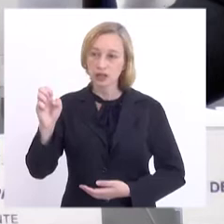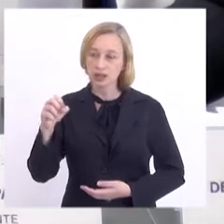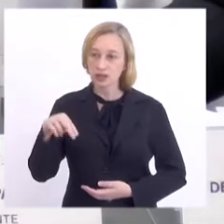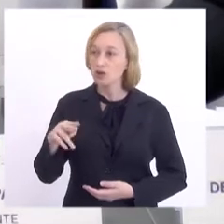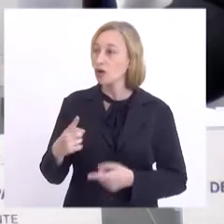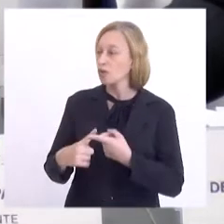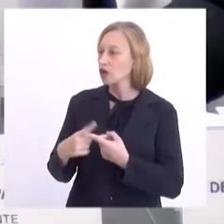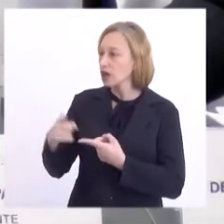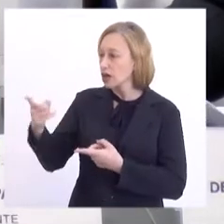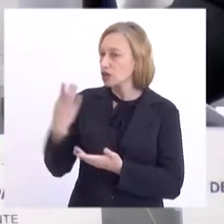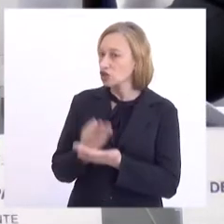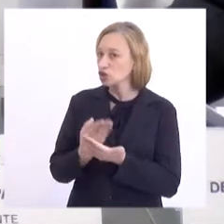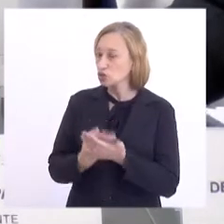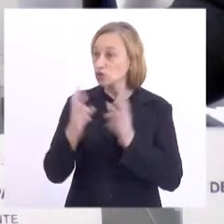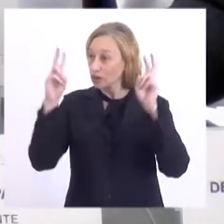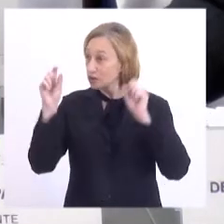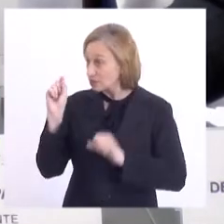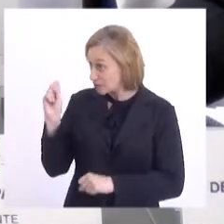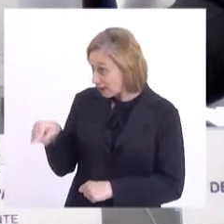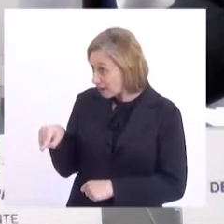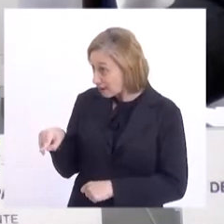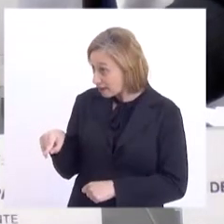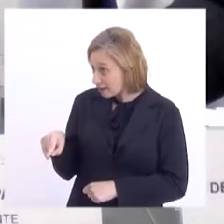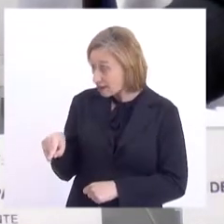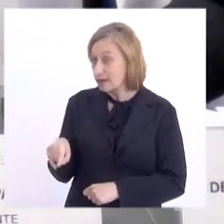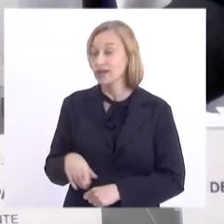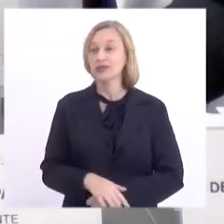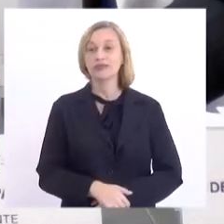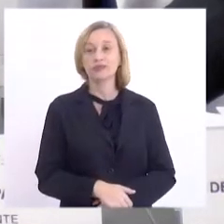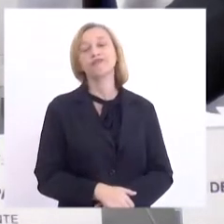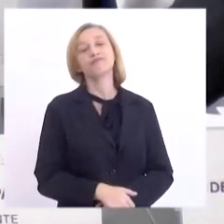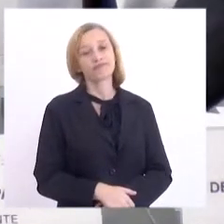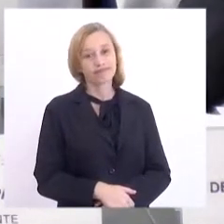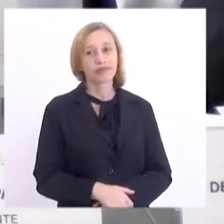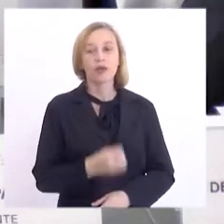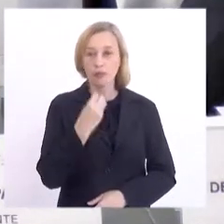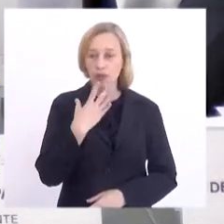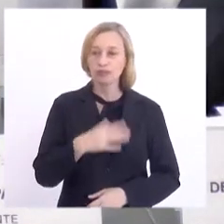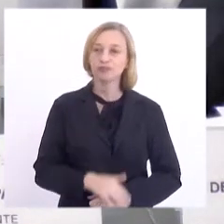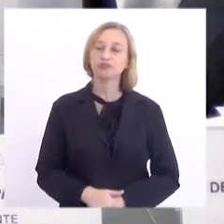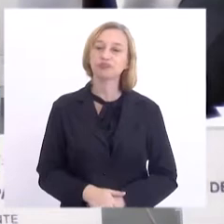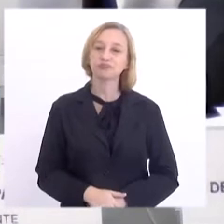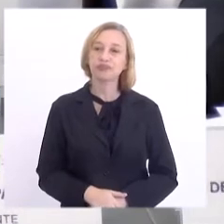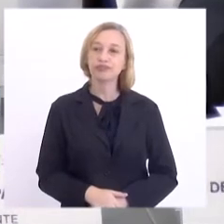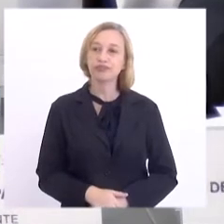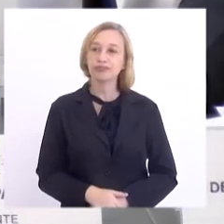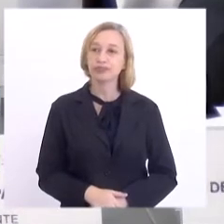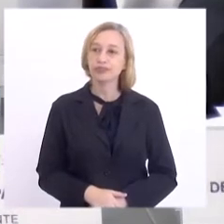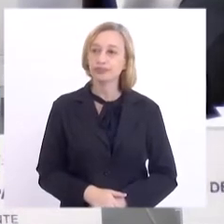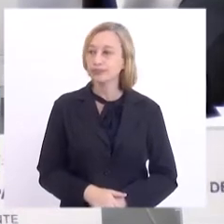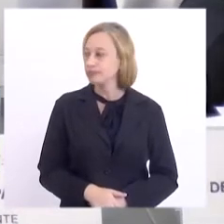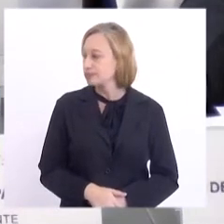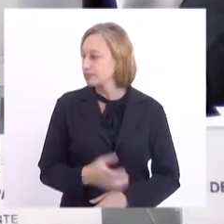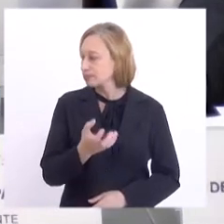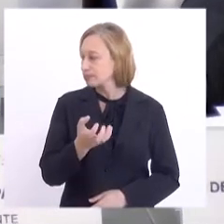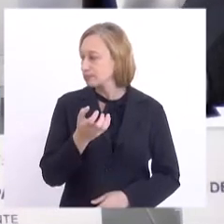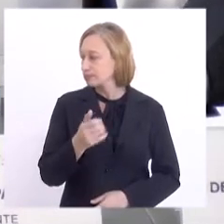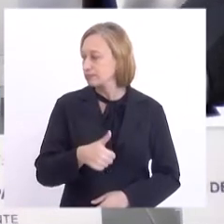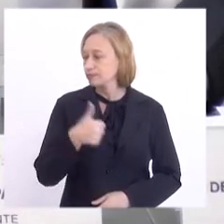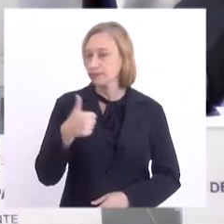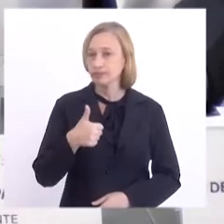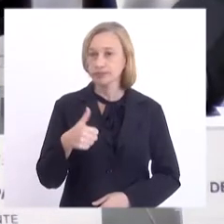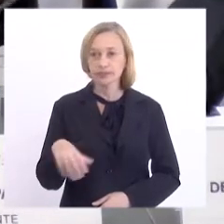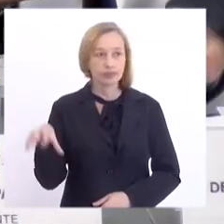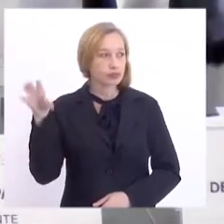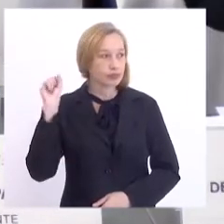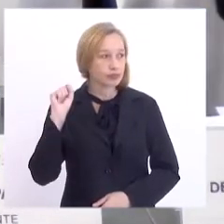assunto também ou não é um o dito isso eu queria primeiro